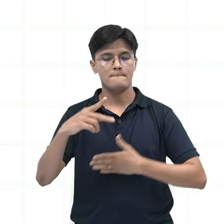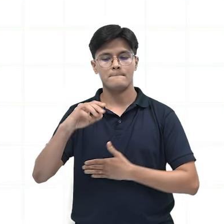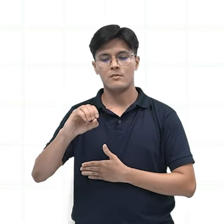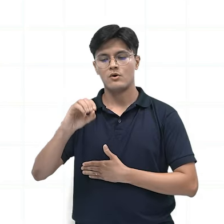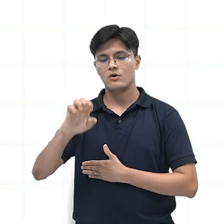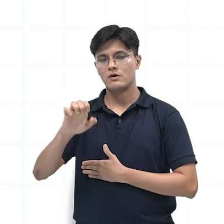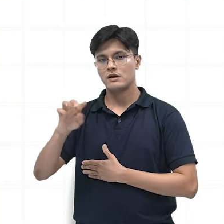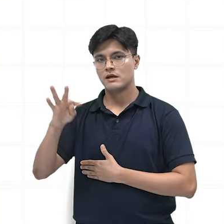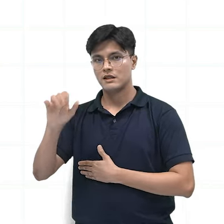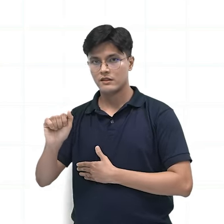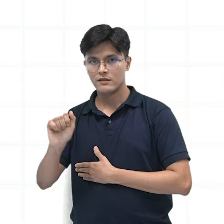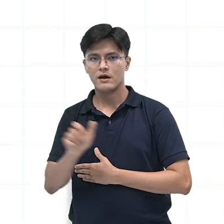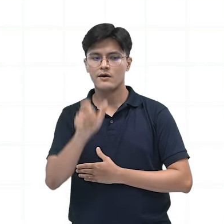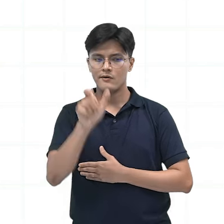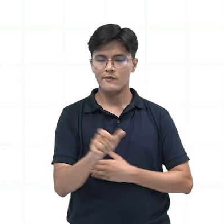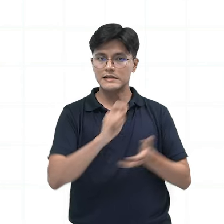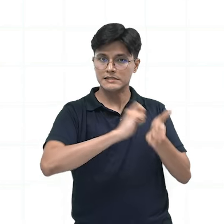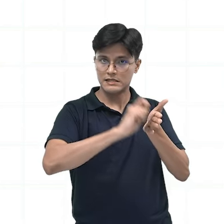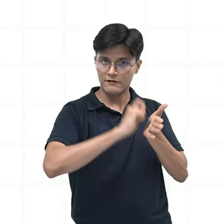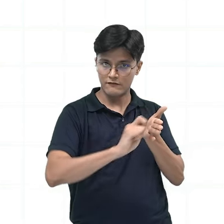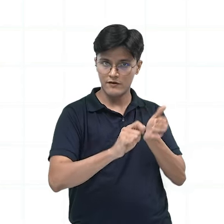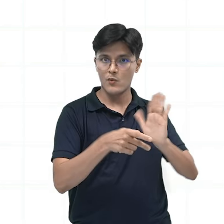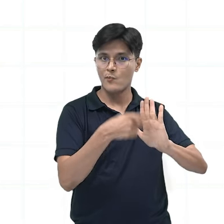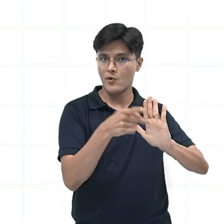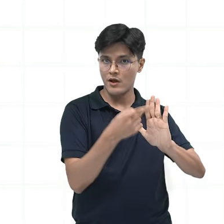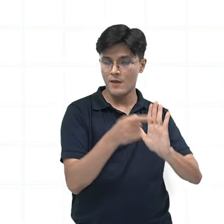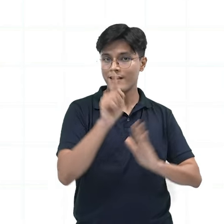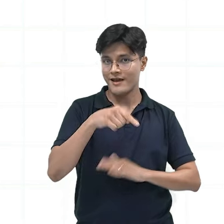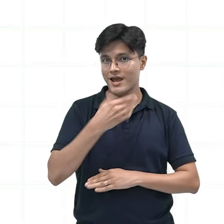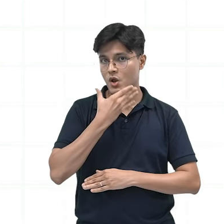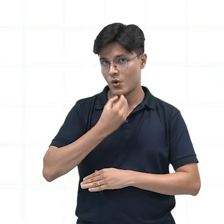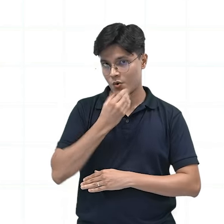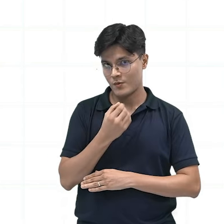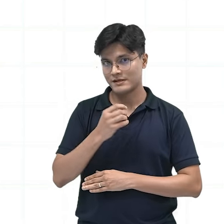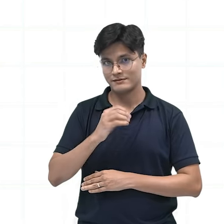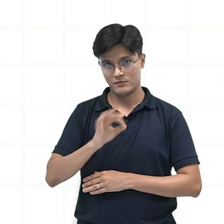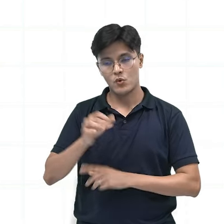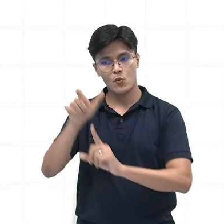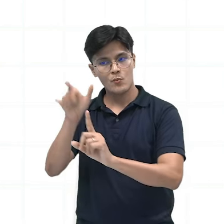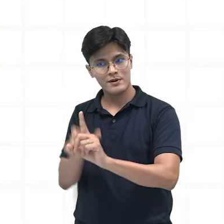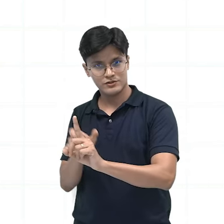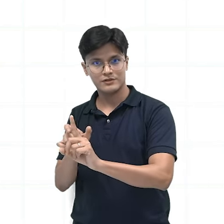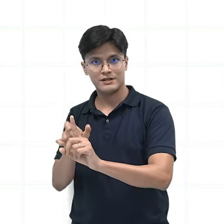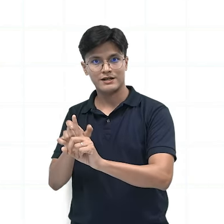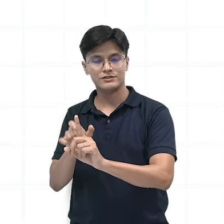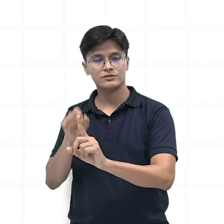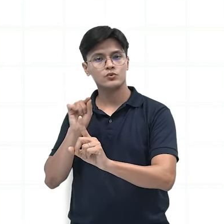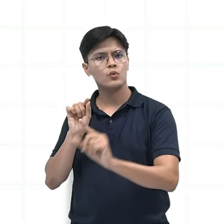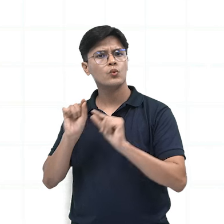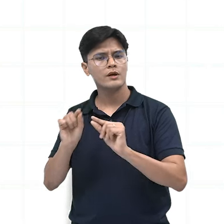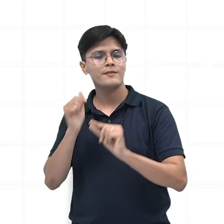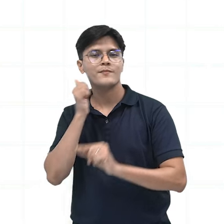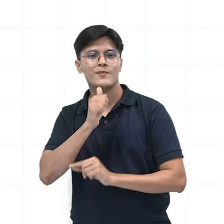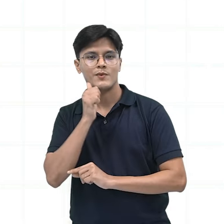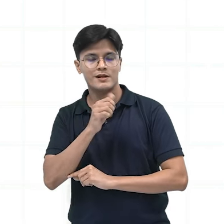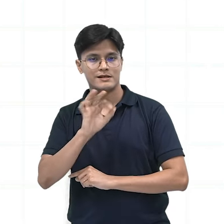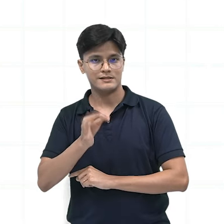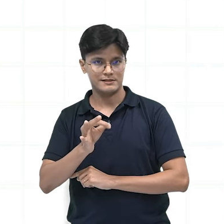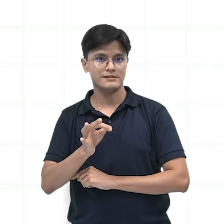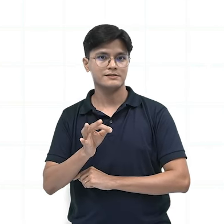um autor masculino. Então, veja, o poema é a cantiga de amigo. O eu lírico, que é um dos elementos da